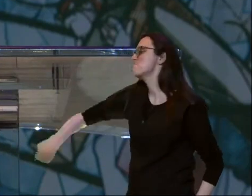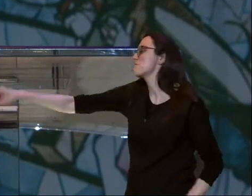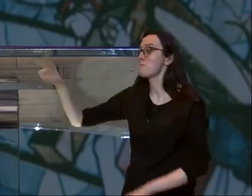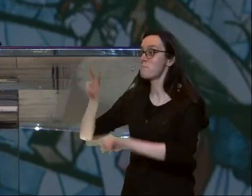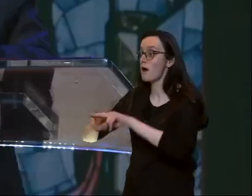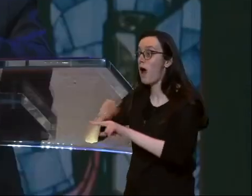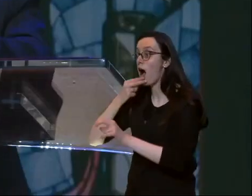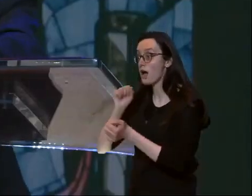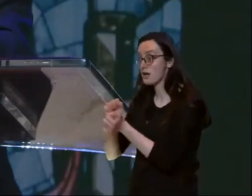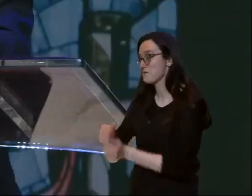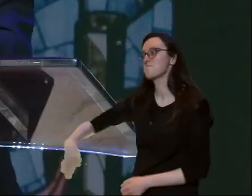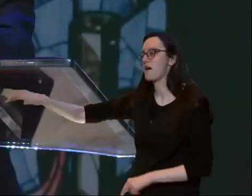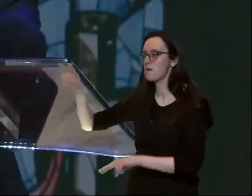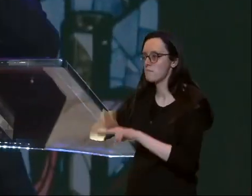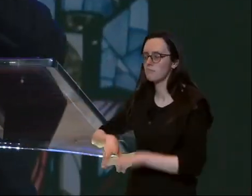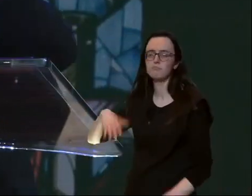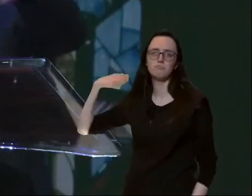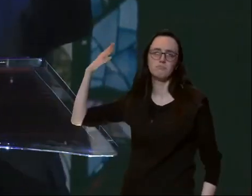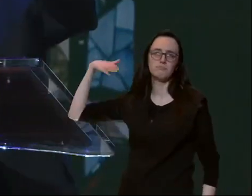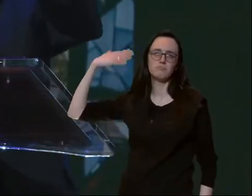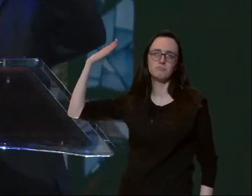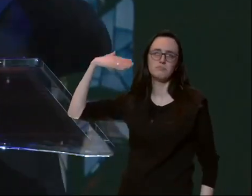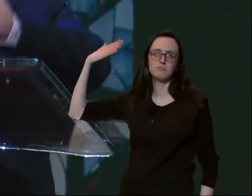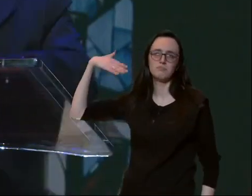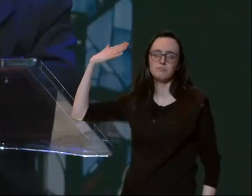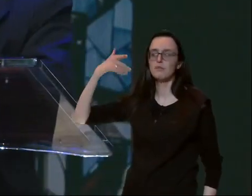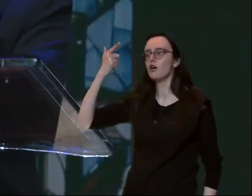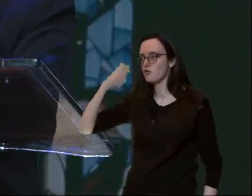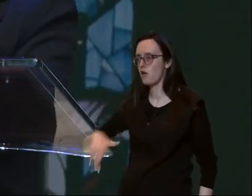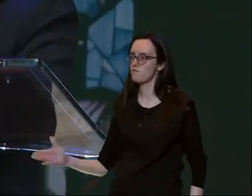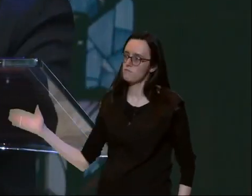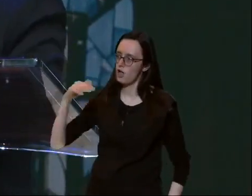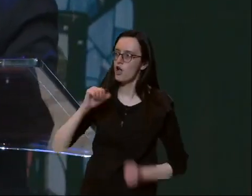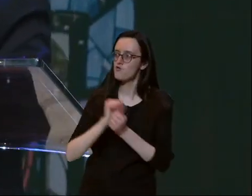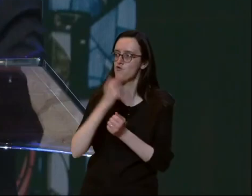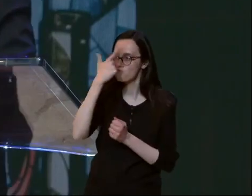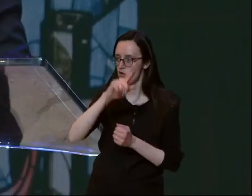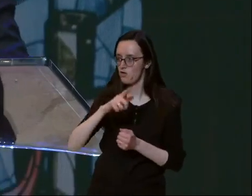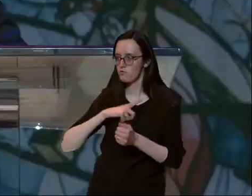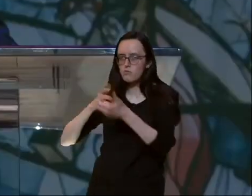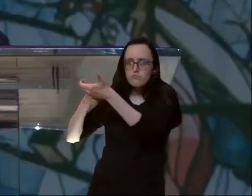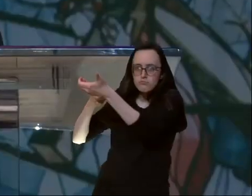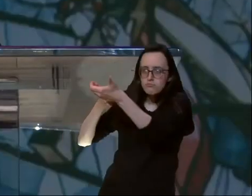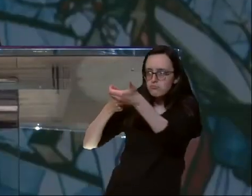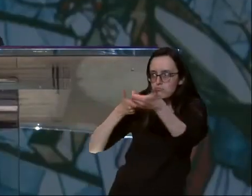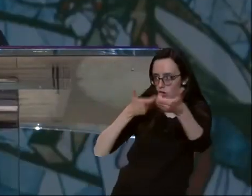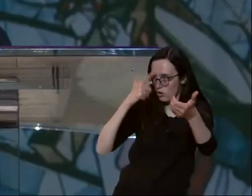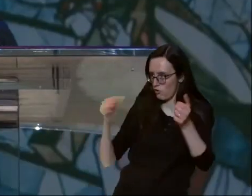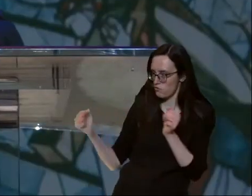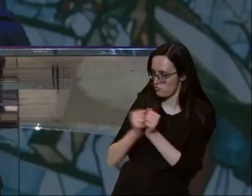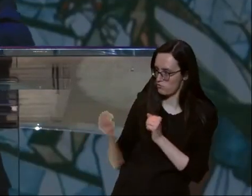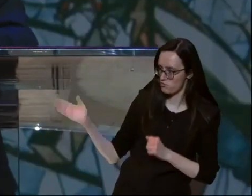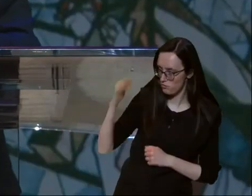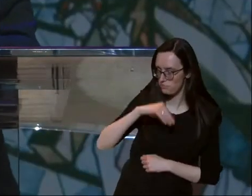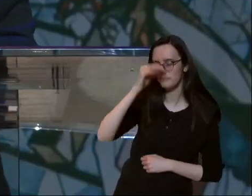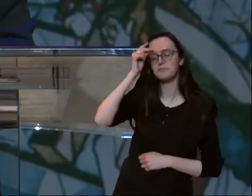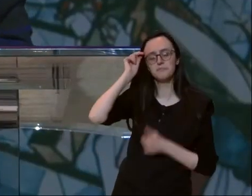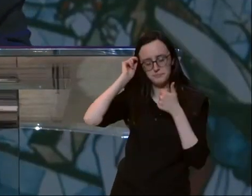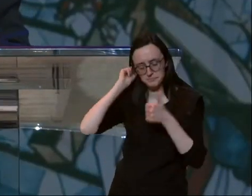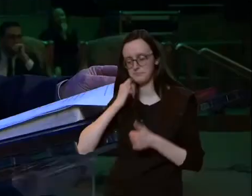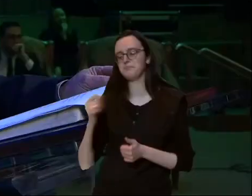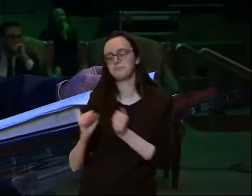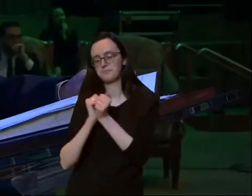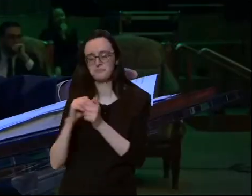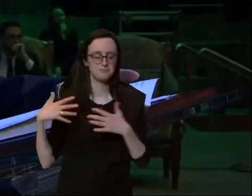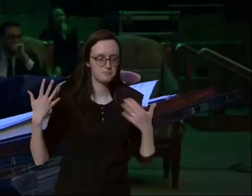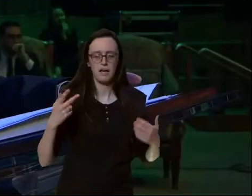preso. Passou os tempos, eles saíram novamente para uma caçada grande, e no meio daquela caçada